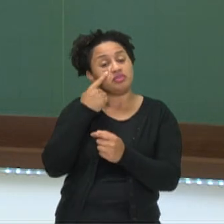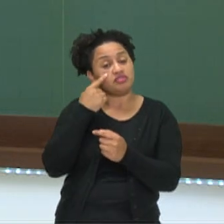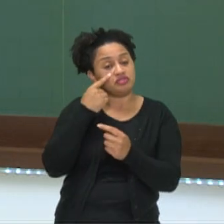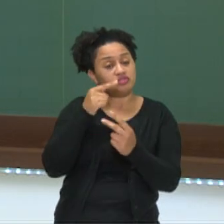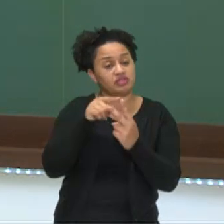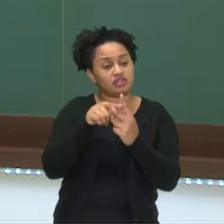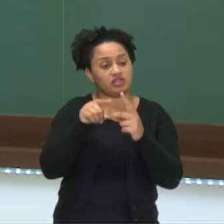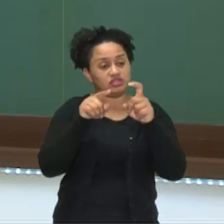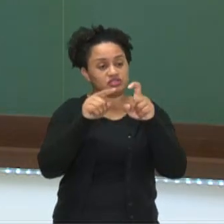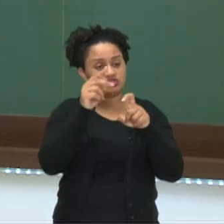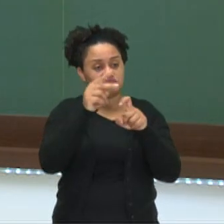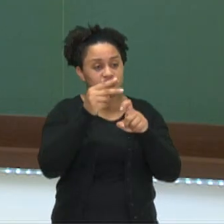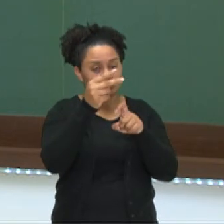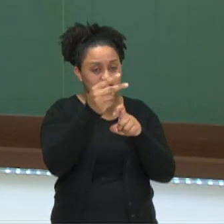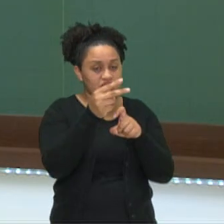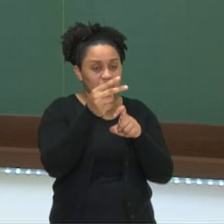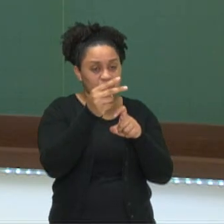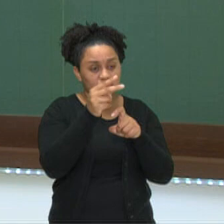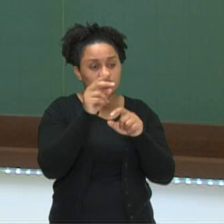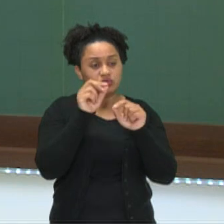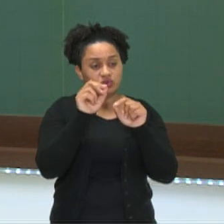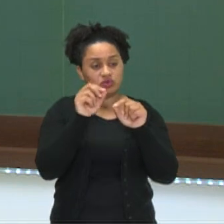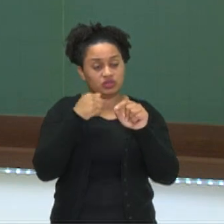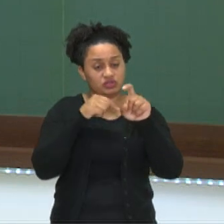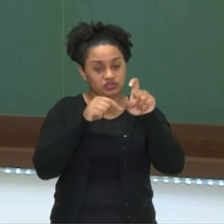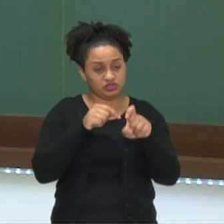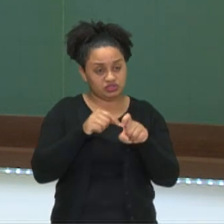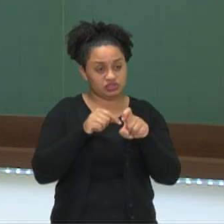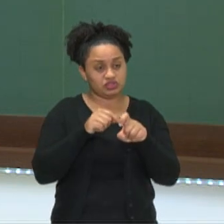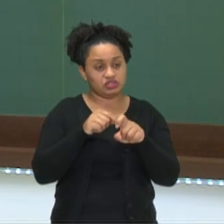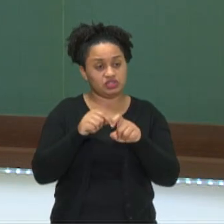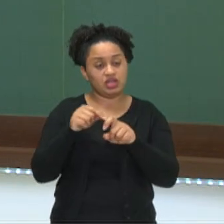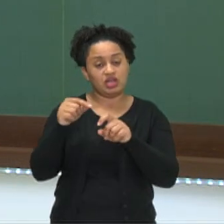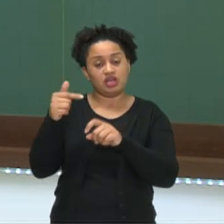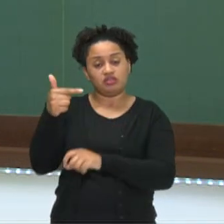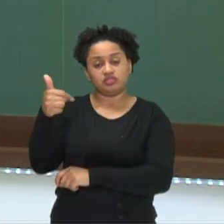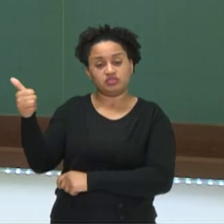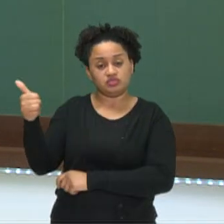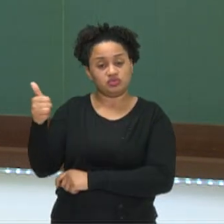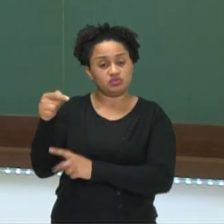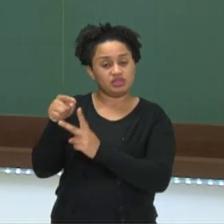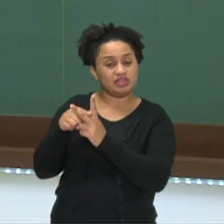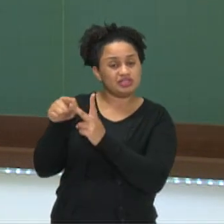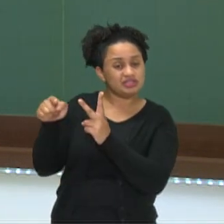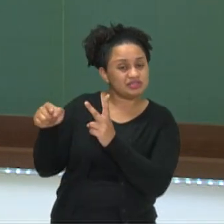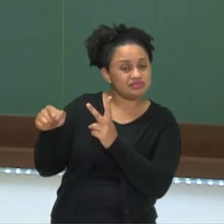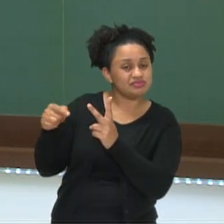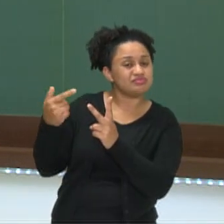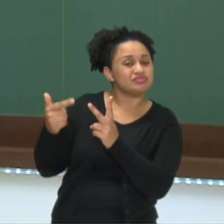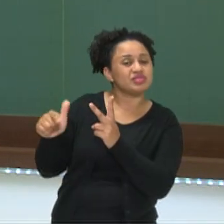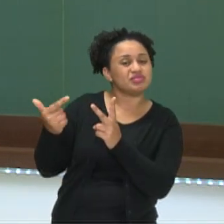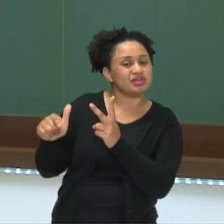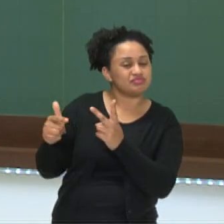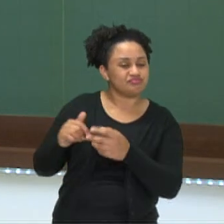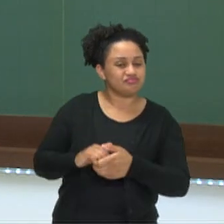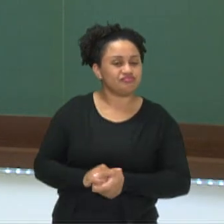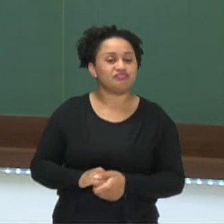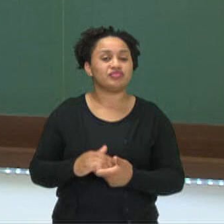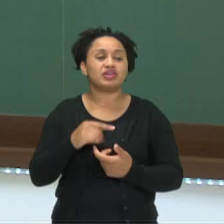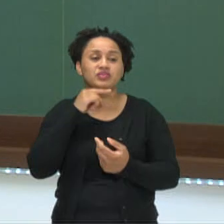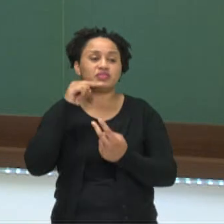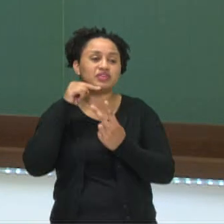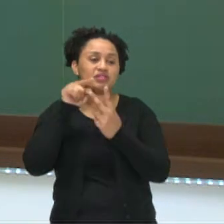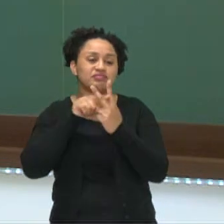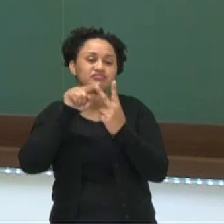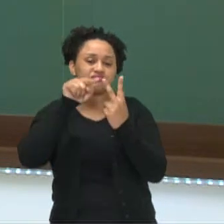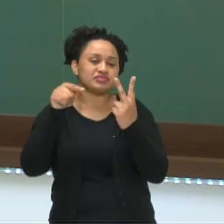é raiz quadrada de x ao quadrado, x. Raiz quadrada de 21, não tem. Então, não dá para